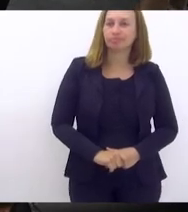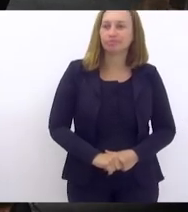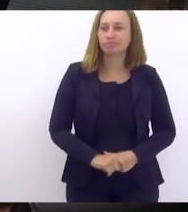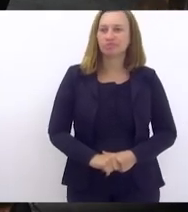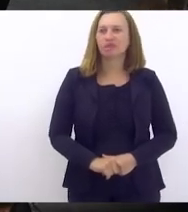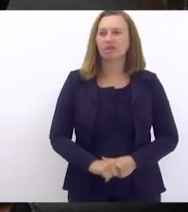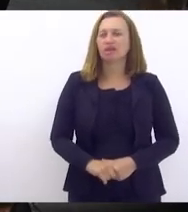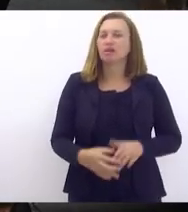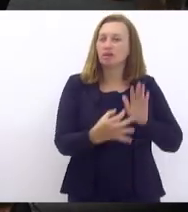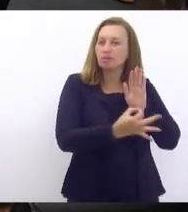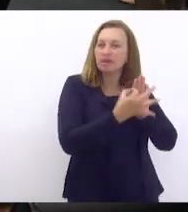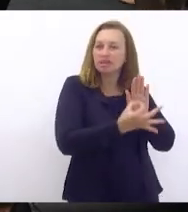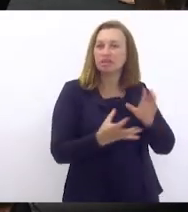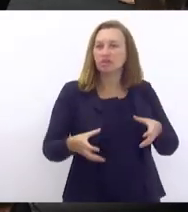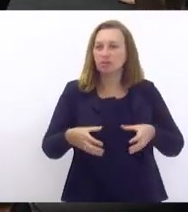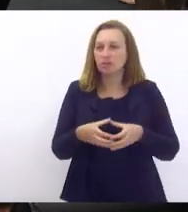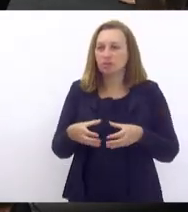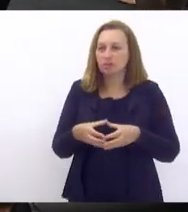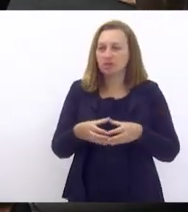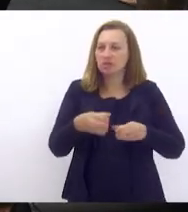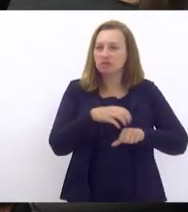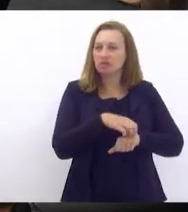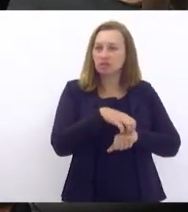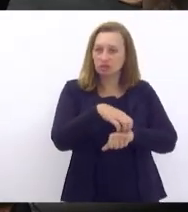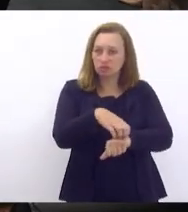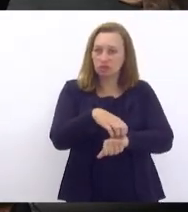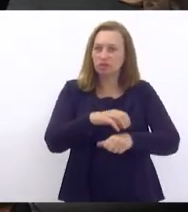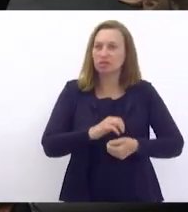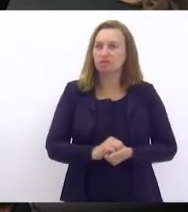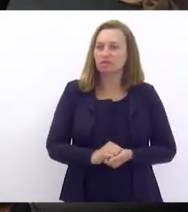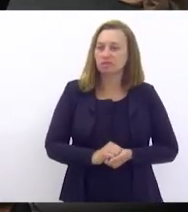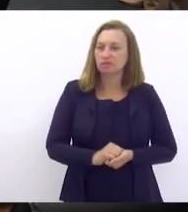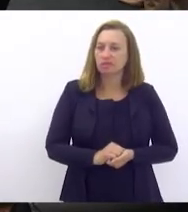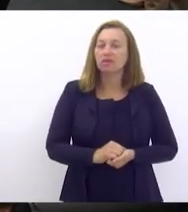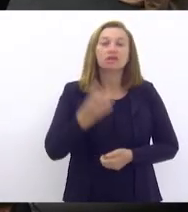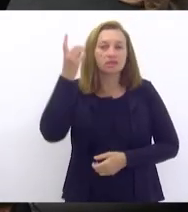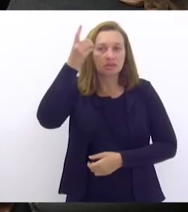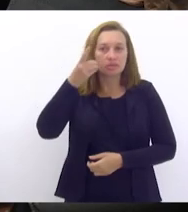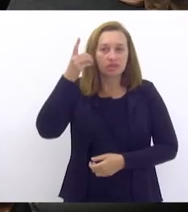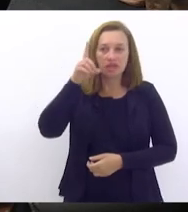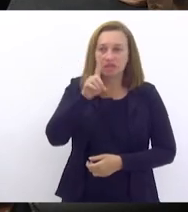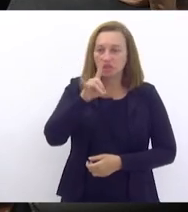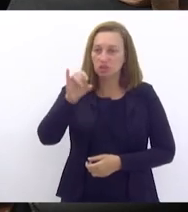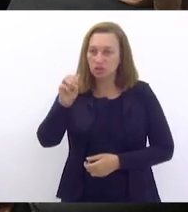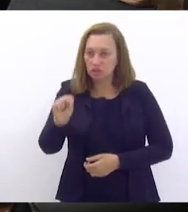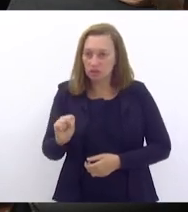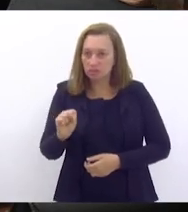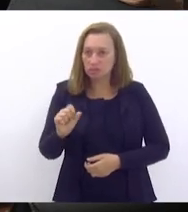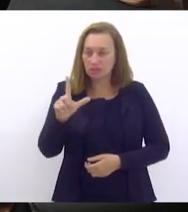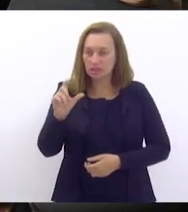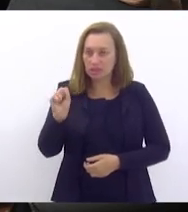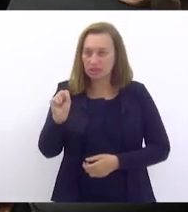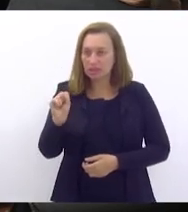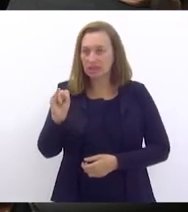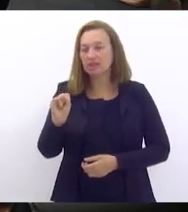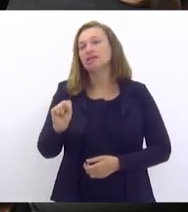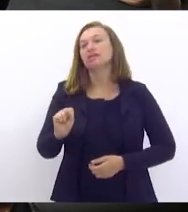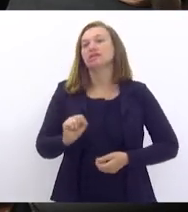Para emitir parecer pela Comissão de Transportes, deputado Dionísio Lins.